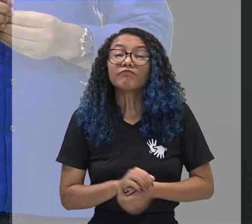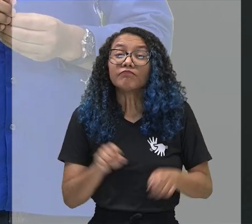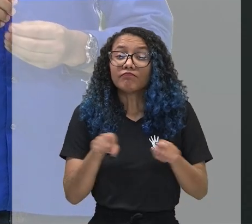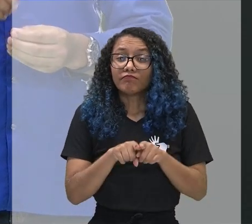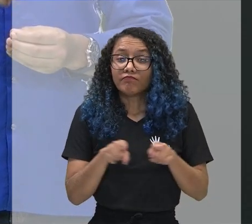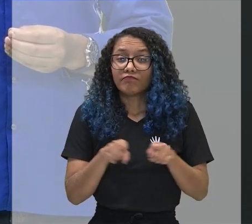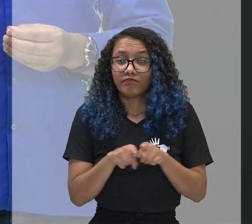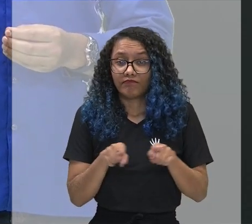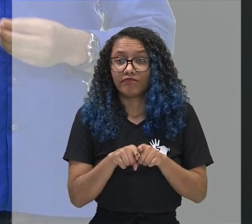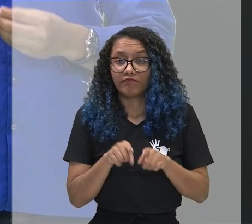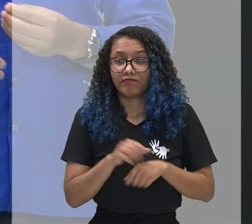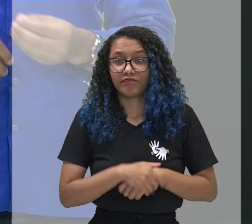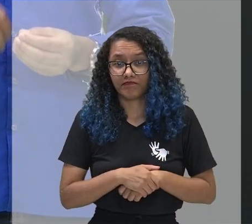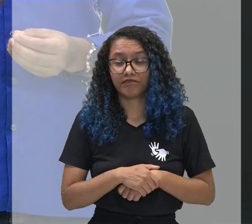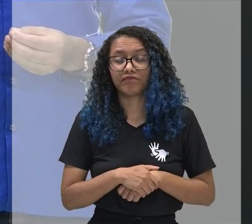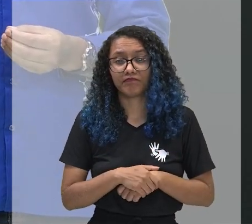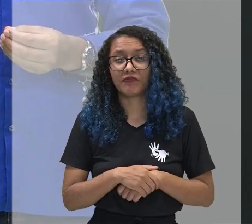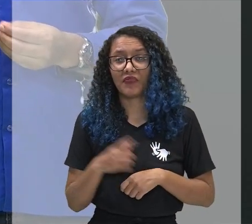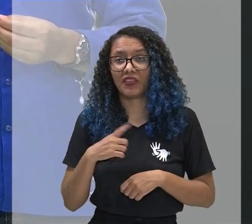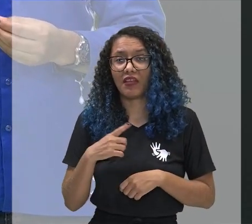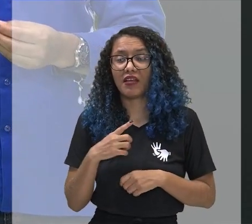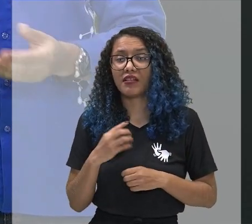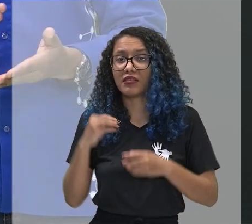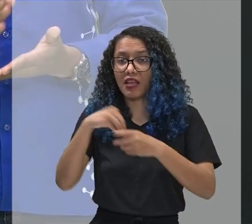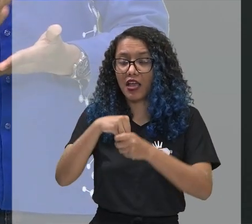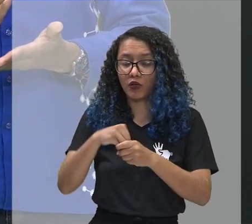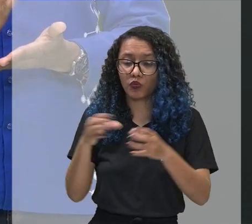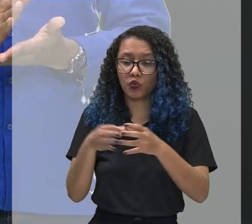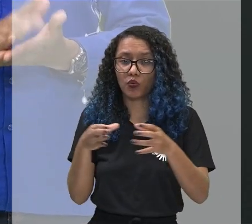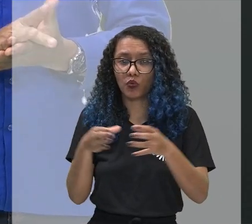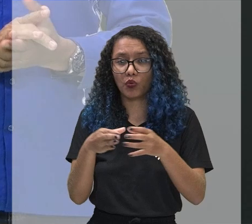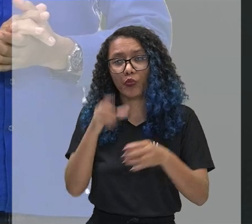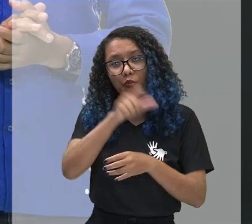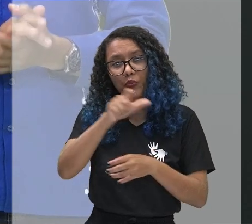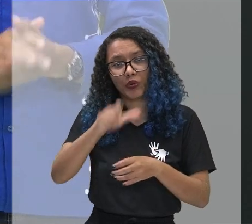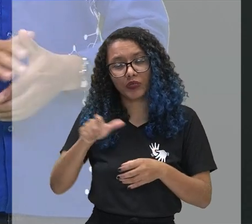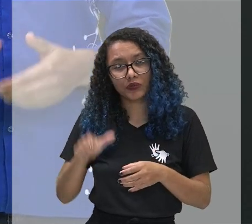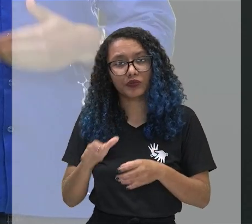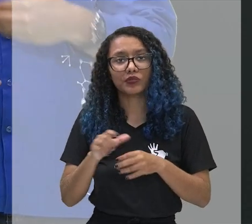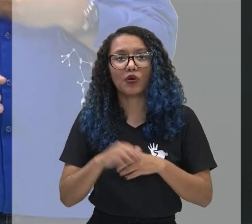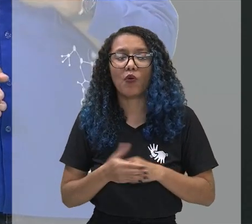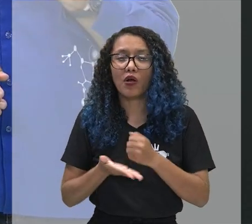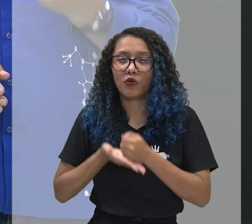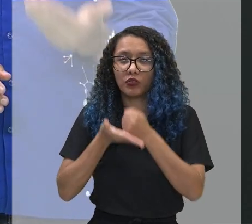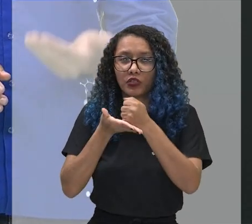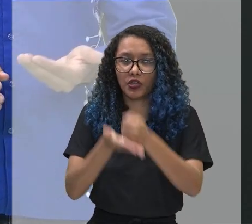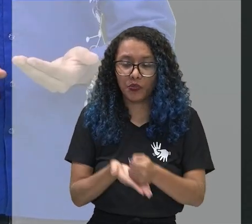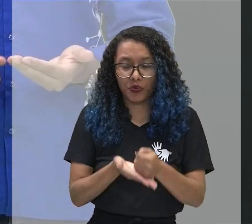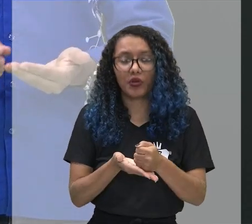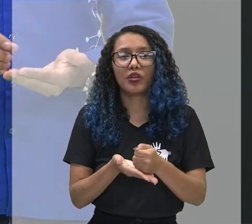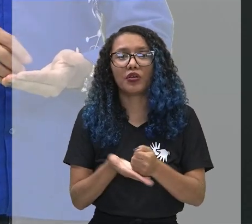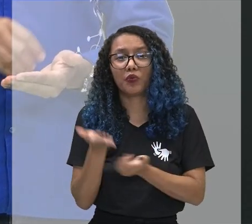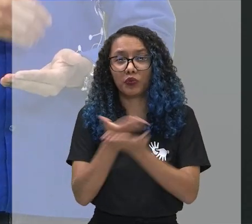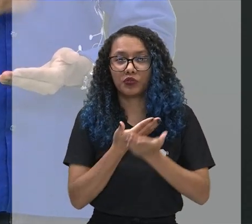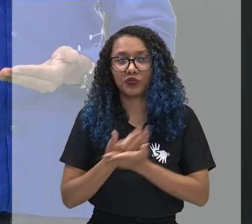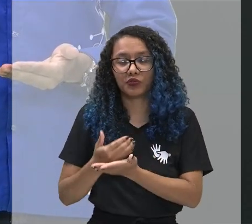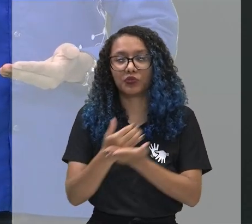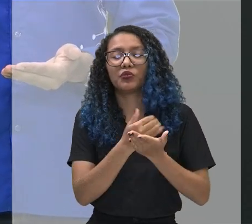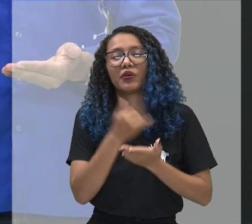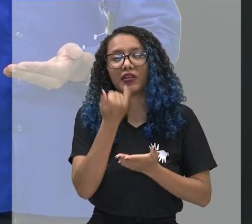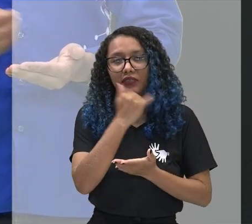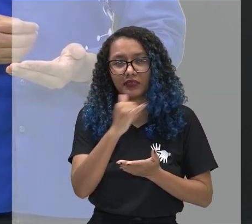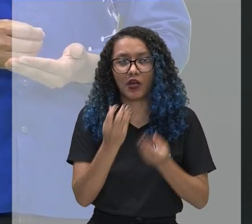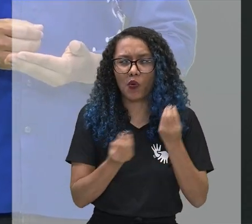incluída, para o surgimento. Ele teve contribuições importantes para o surgimento da eletricidade, a contribuição desse processo e como